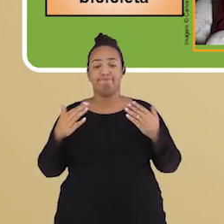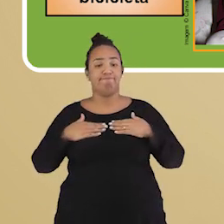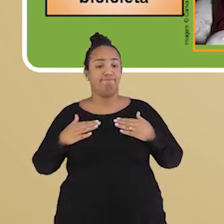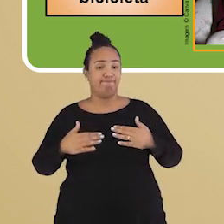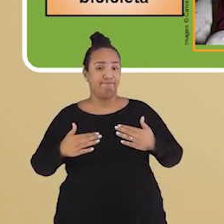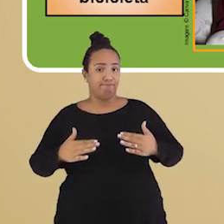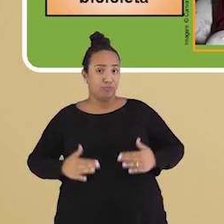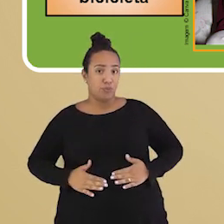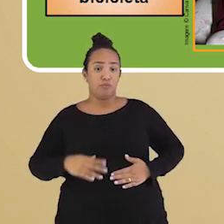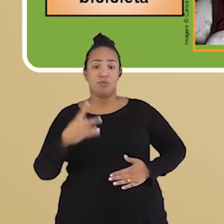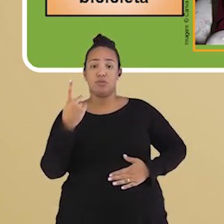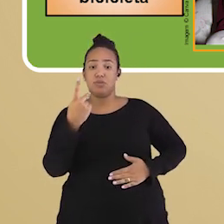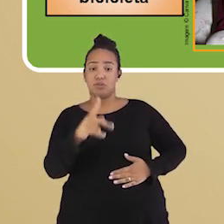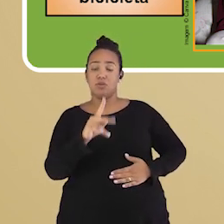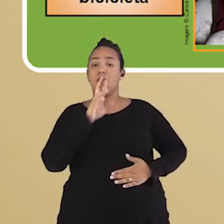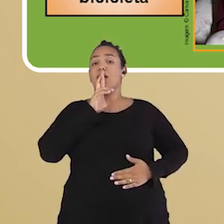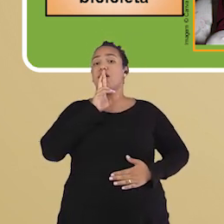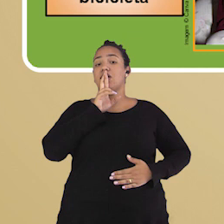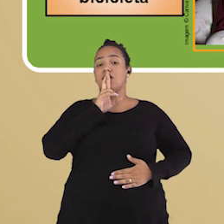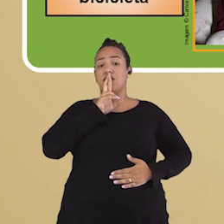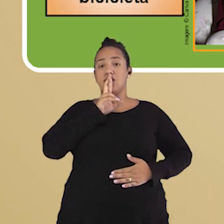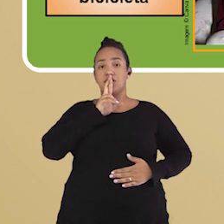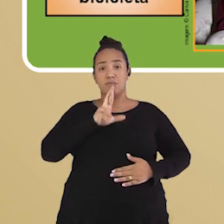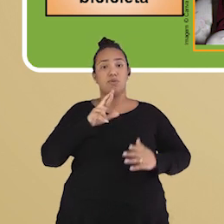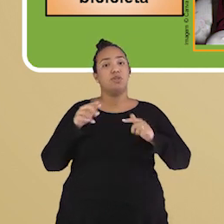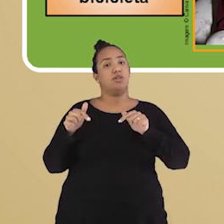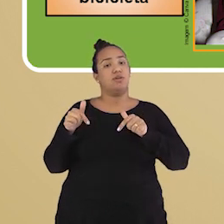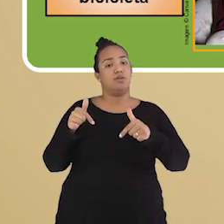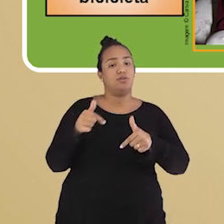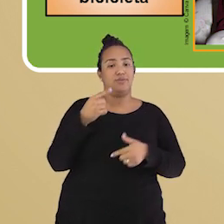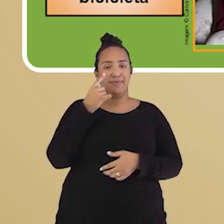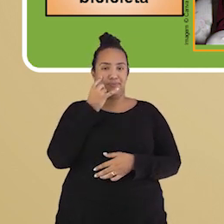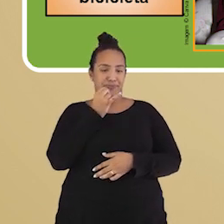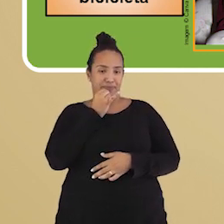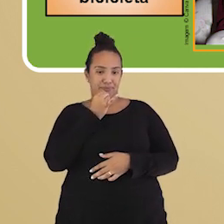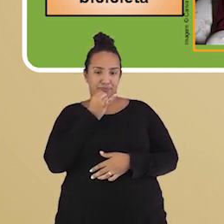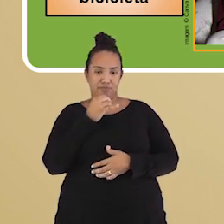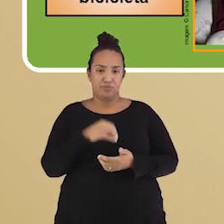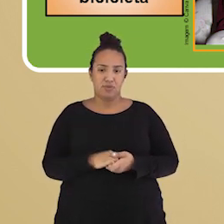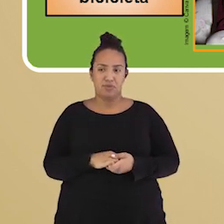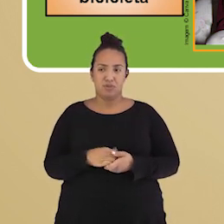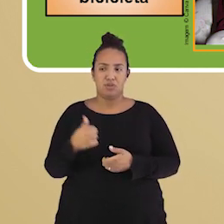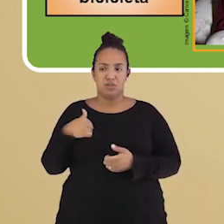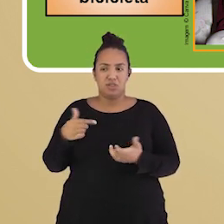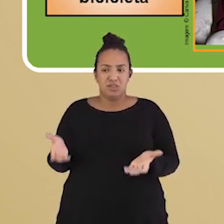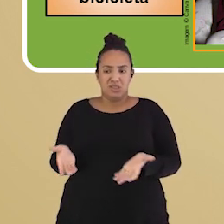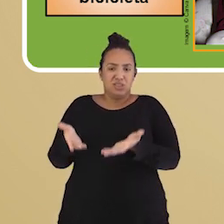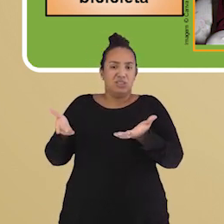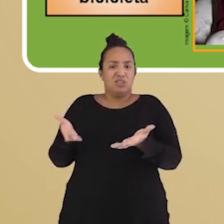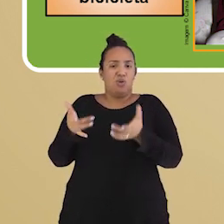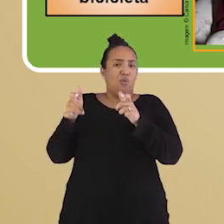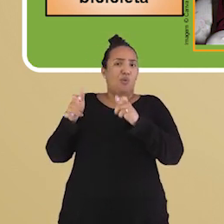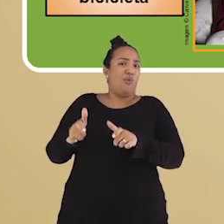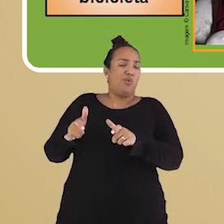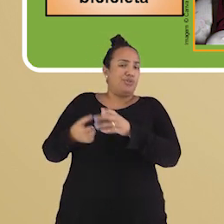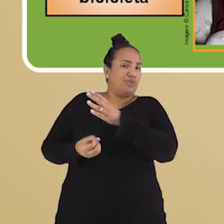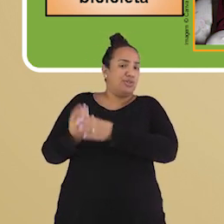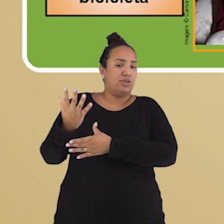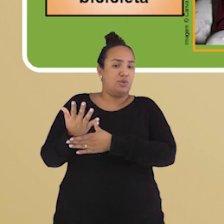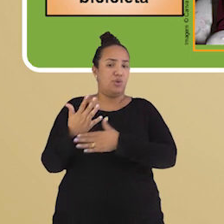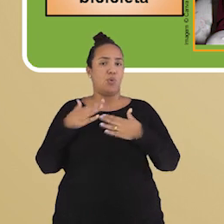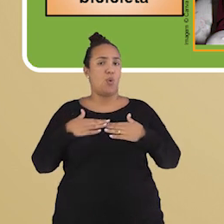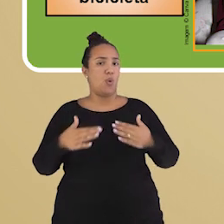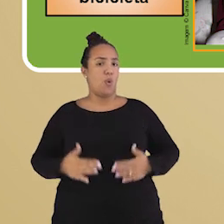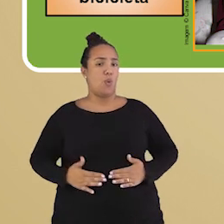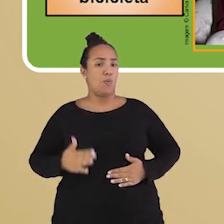corpo vai responder algumas perguntas, como, por exemplo, de onde vem esse estímulo? Como o meu corpo